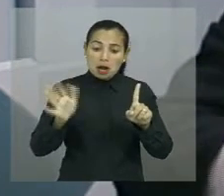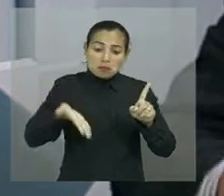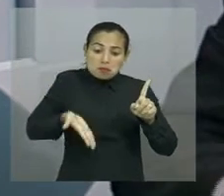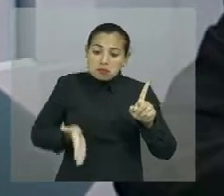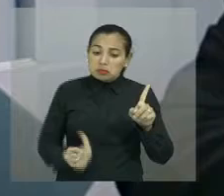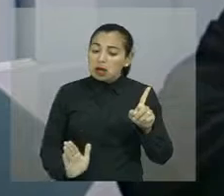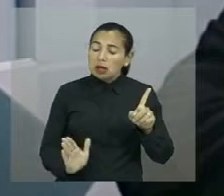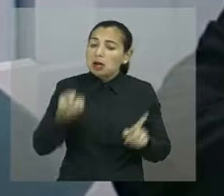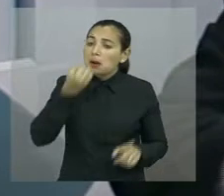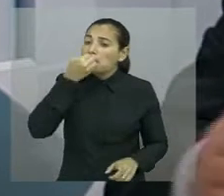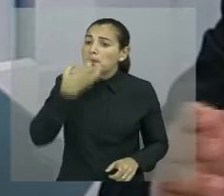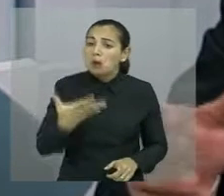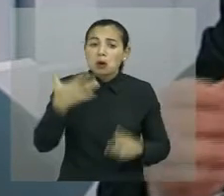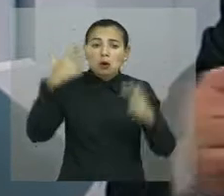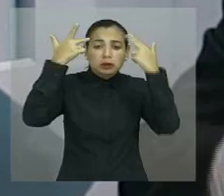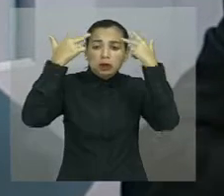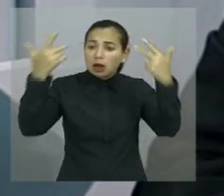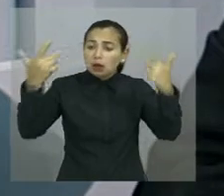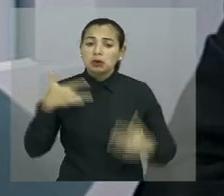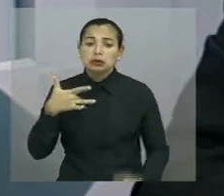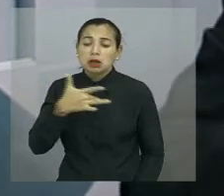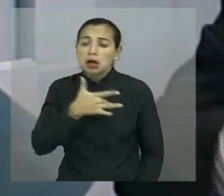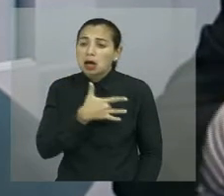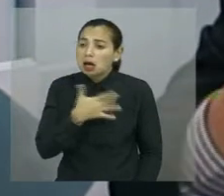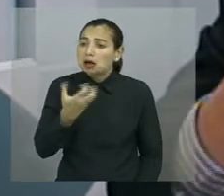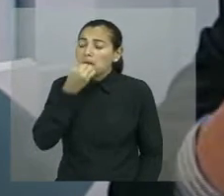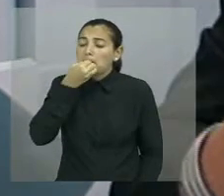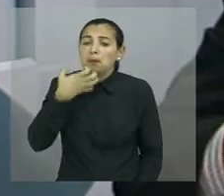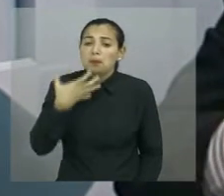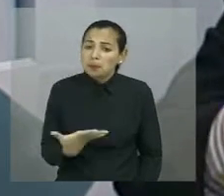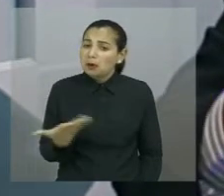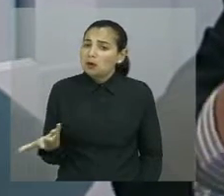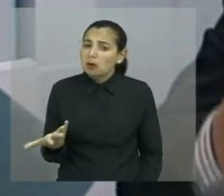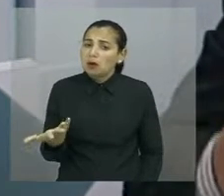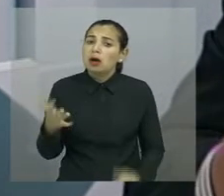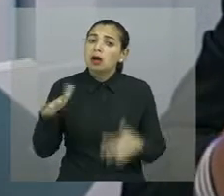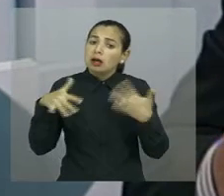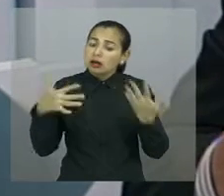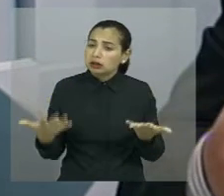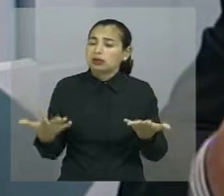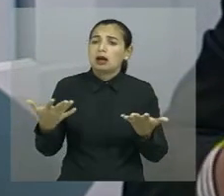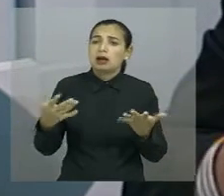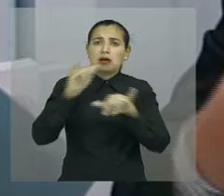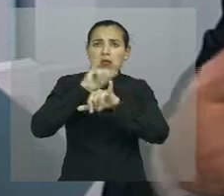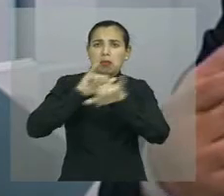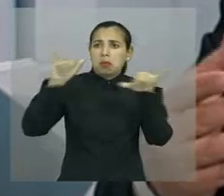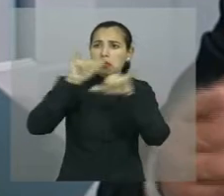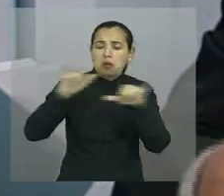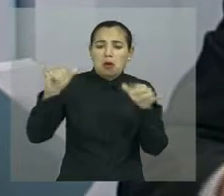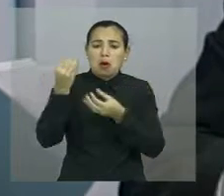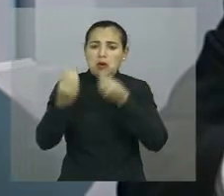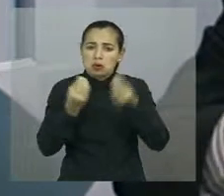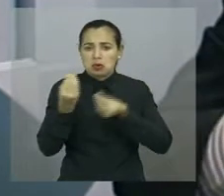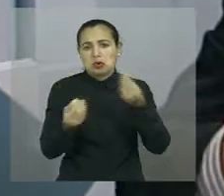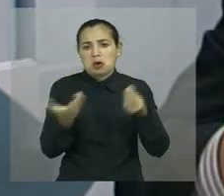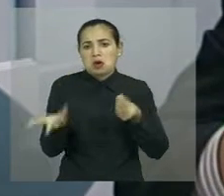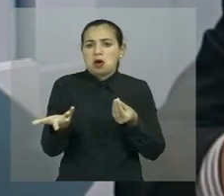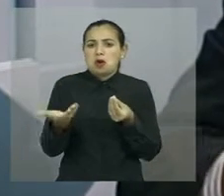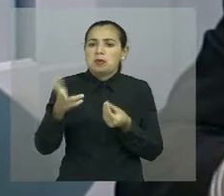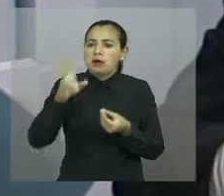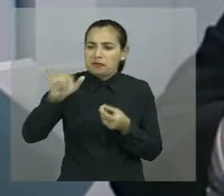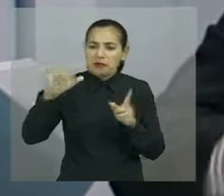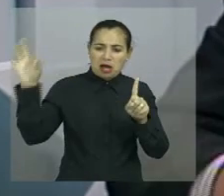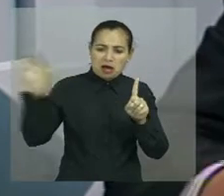dele, tranquila, saudável, sem problema algum, saudável. Então, criou-se um grande alarde acerca dessa questão de que